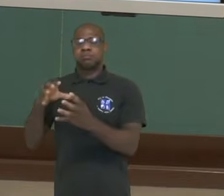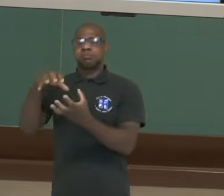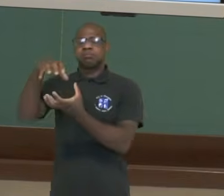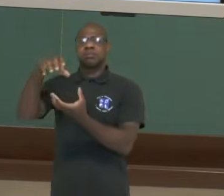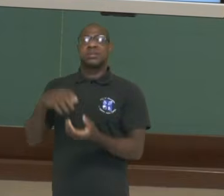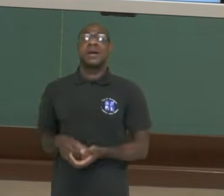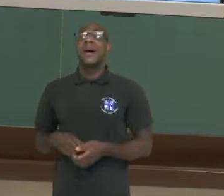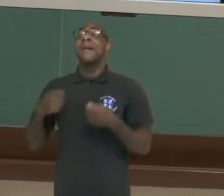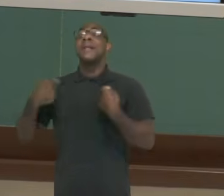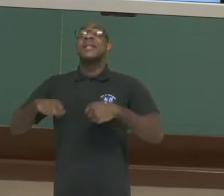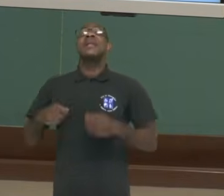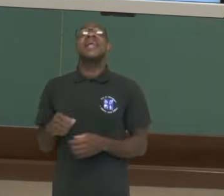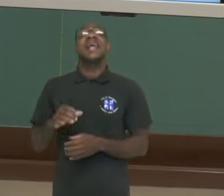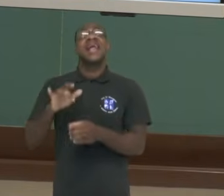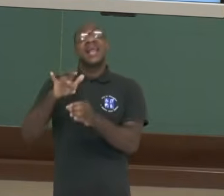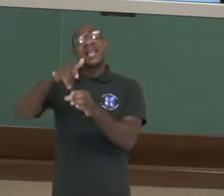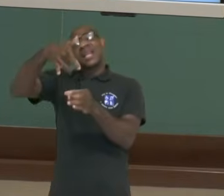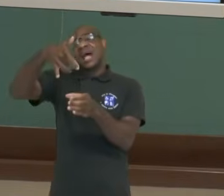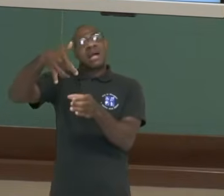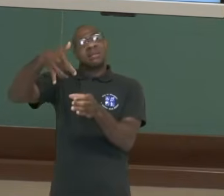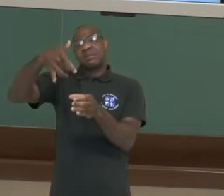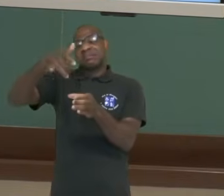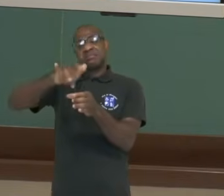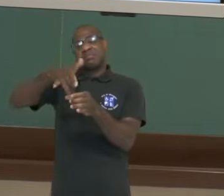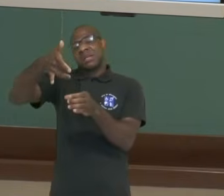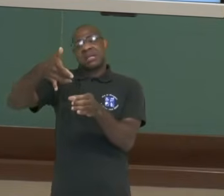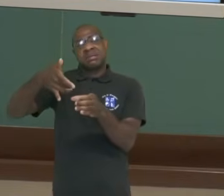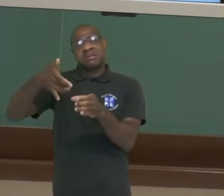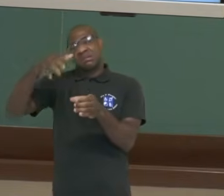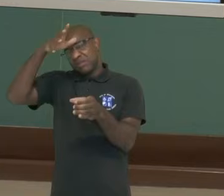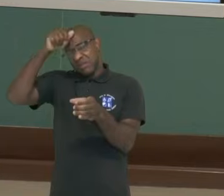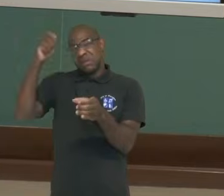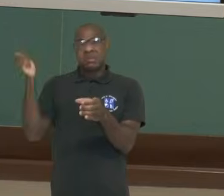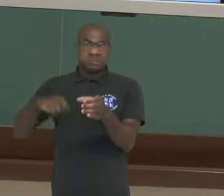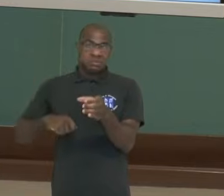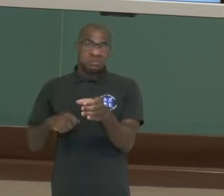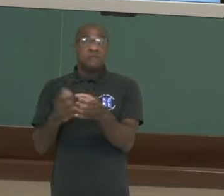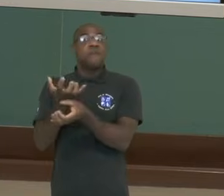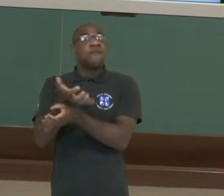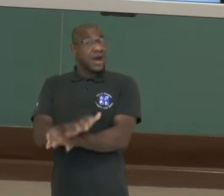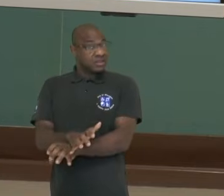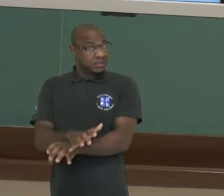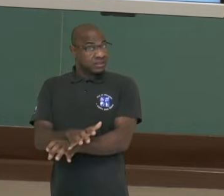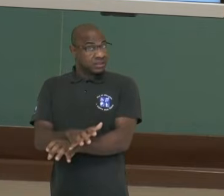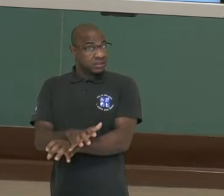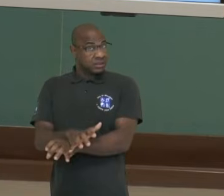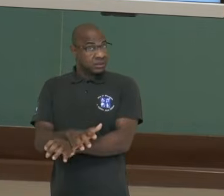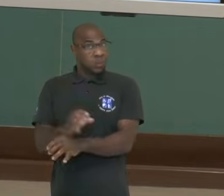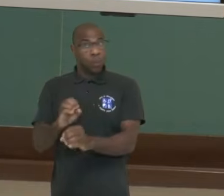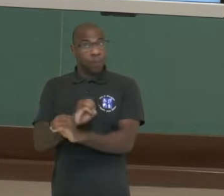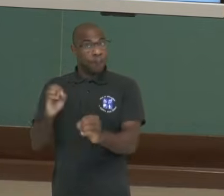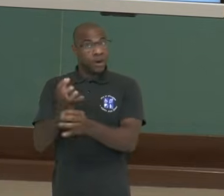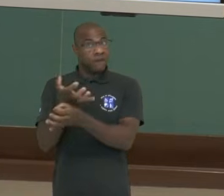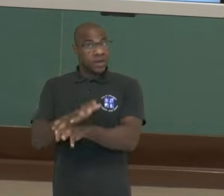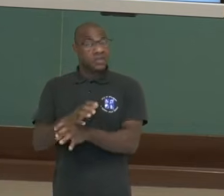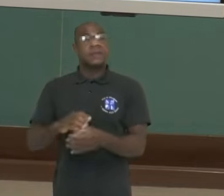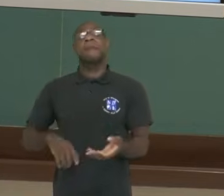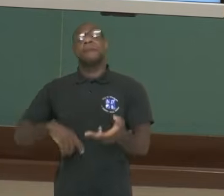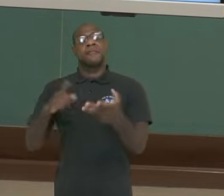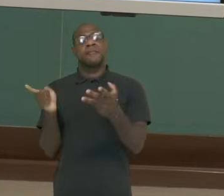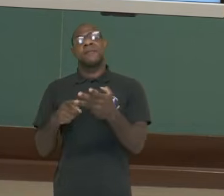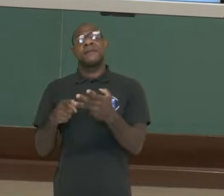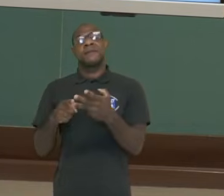de uma latinha, uma lata de alumínio, só que vazia, certo? Muito bem. Então, nós temos